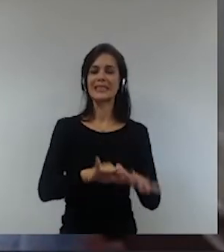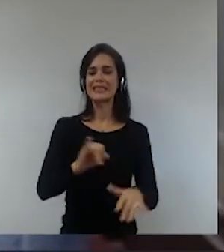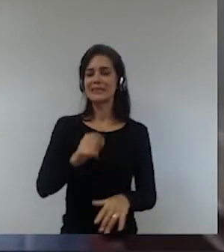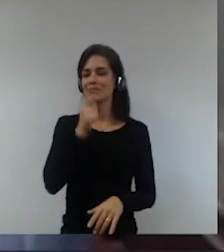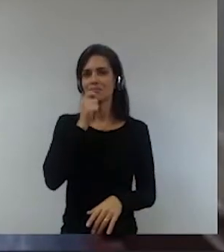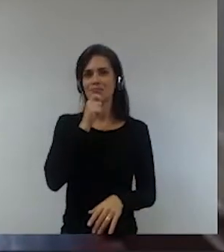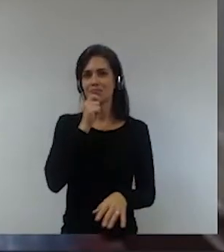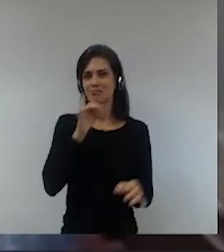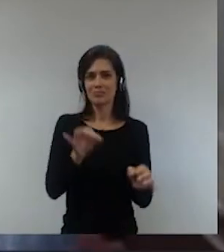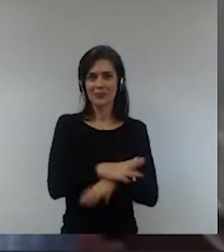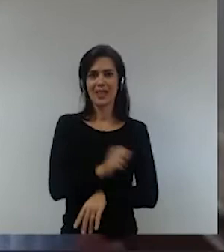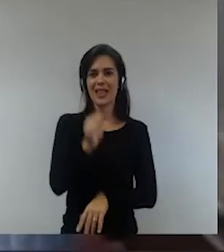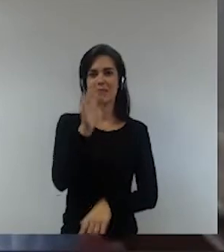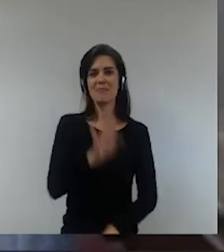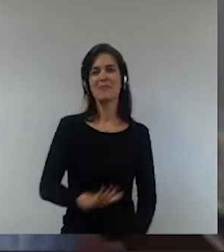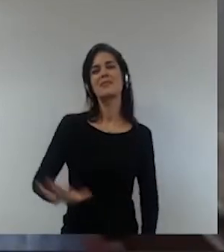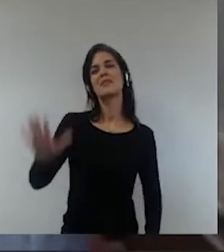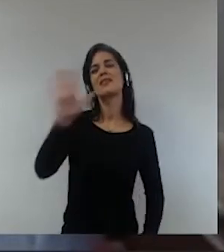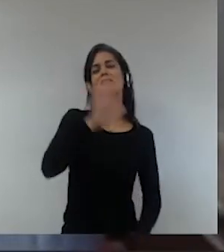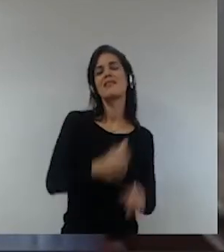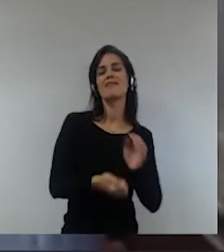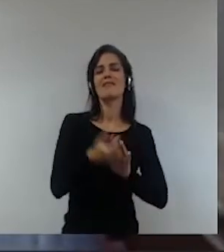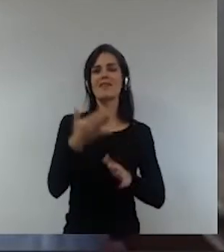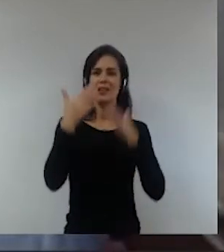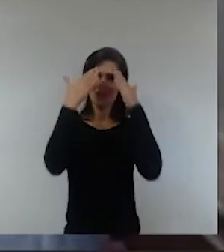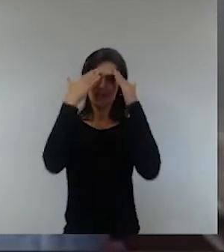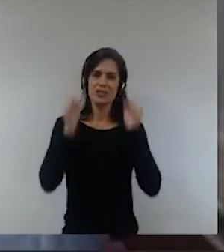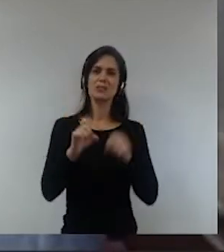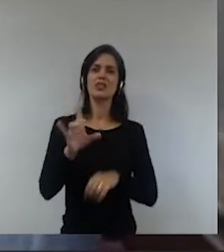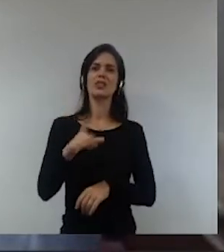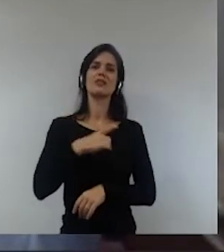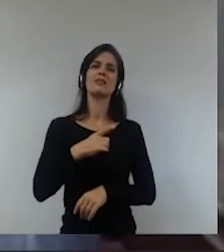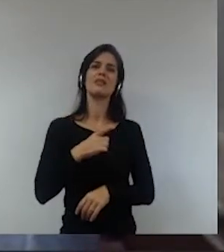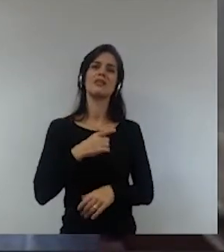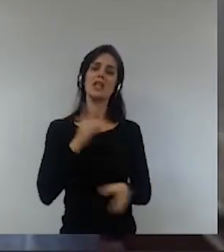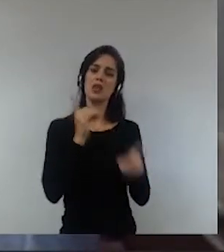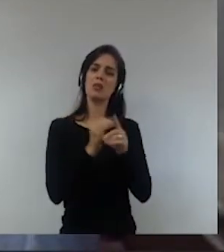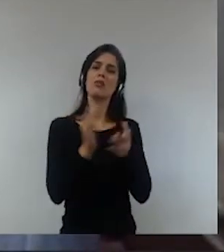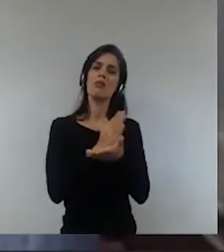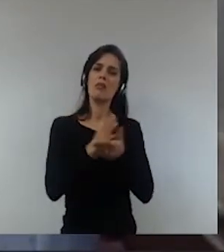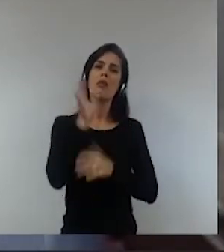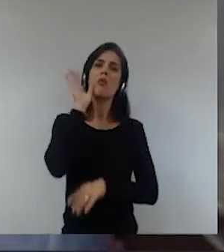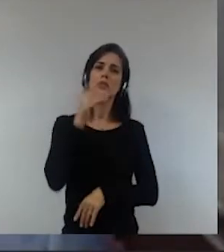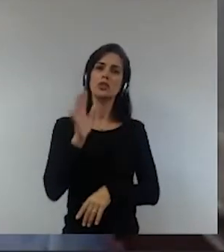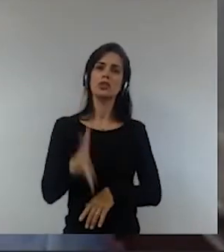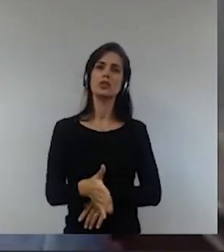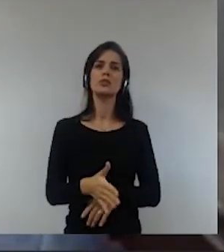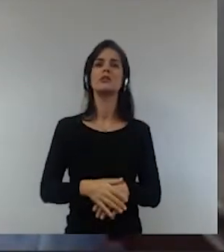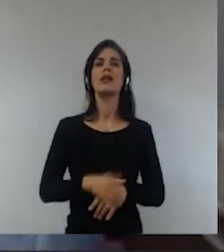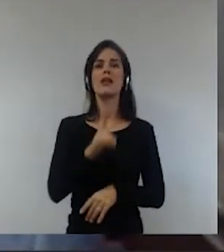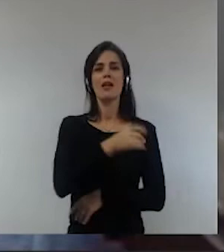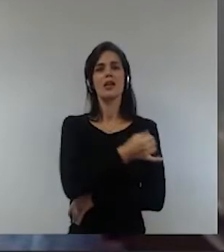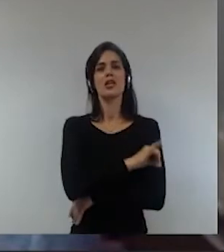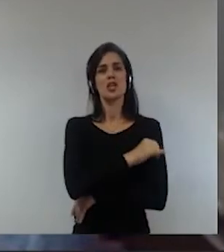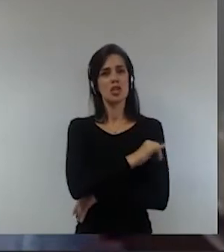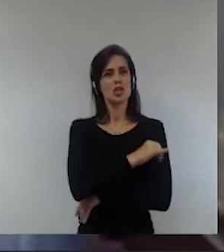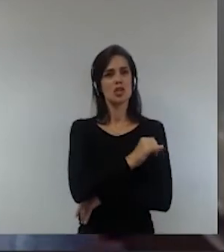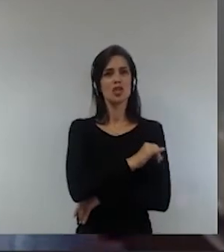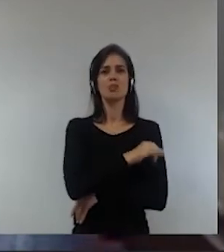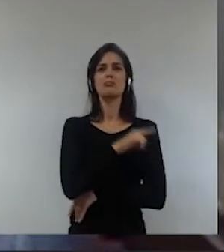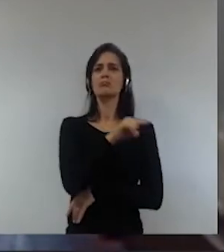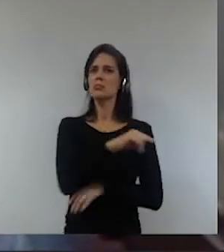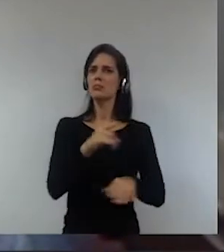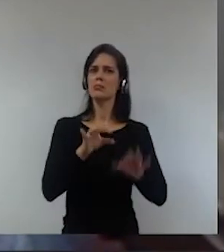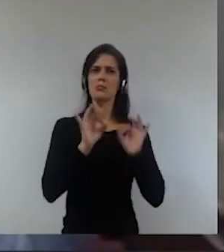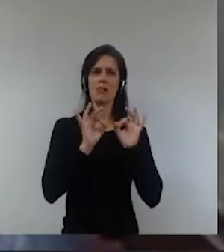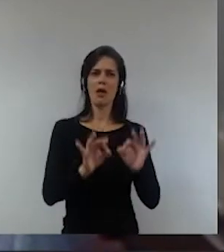acontece de uma forma nacional, muitos tribunais já têm encontrado soluções. O Tribunal de Justiça do Rio de Janeiro é um excelente